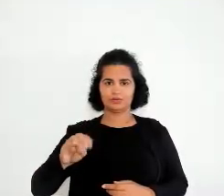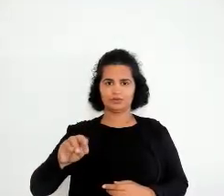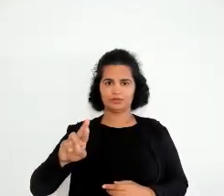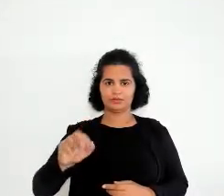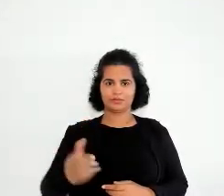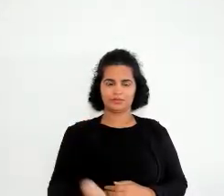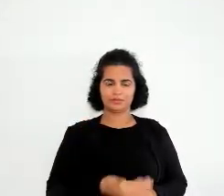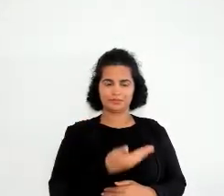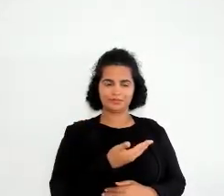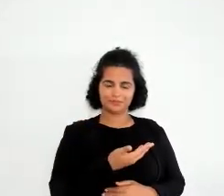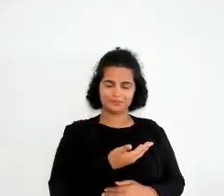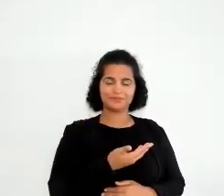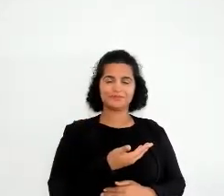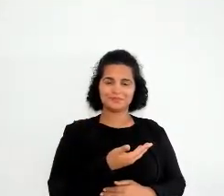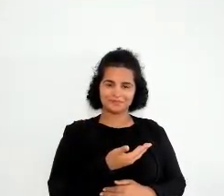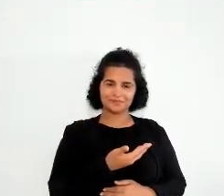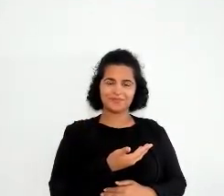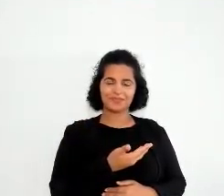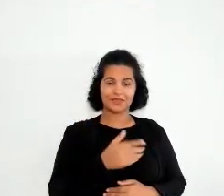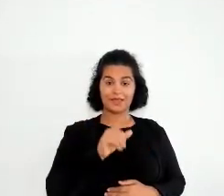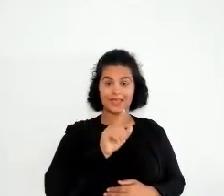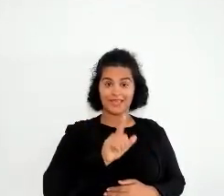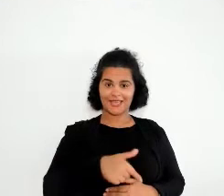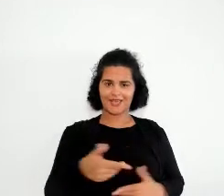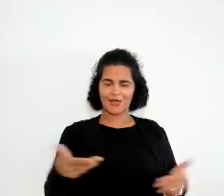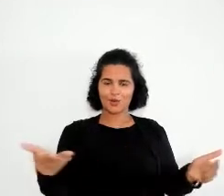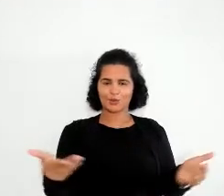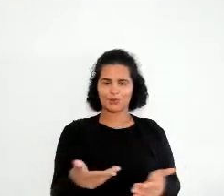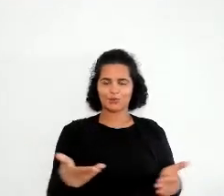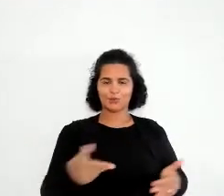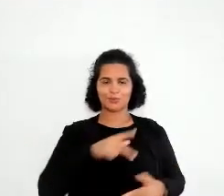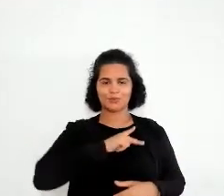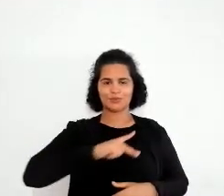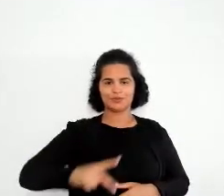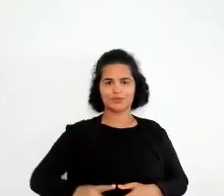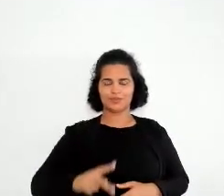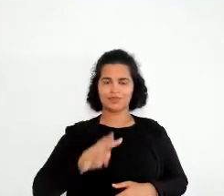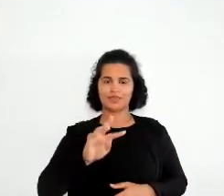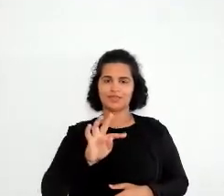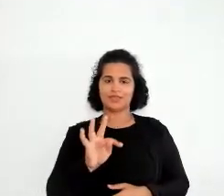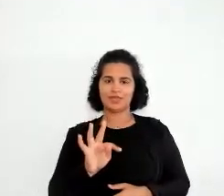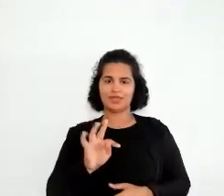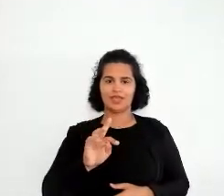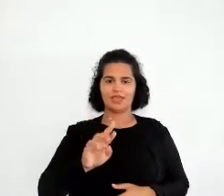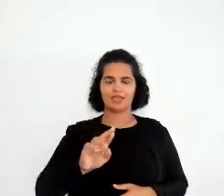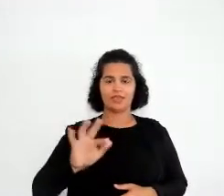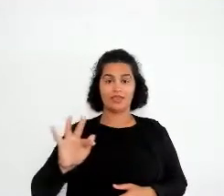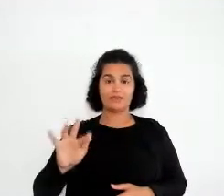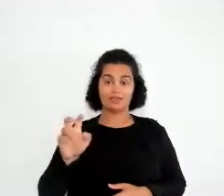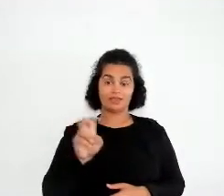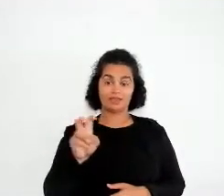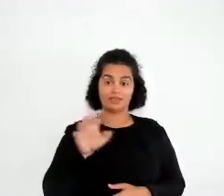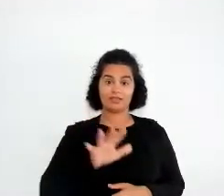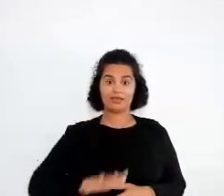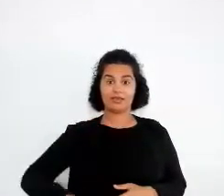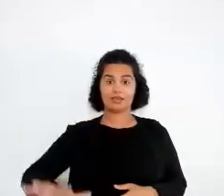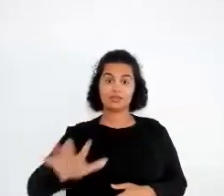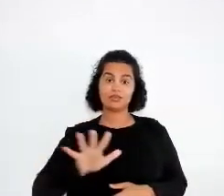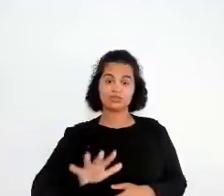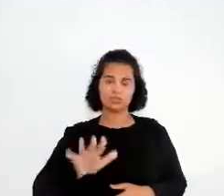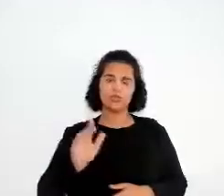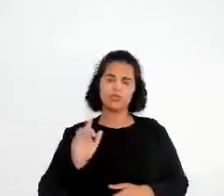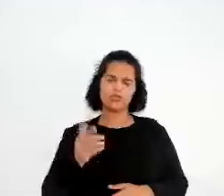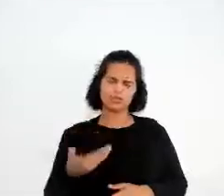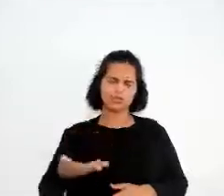Edilson Pereira Nobre Júnior é o atual presidente do TRF da 5ª Região. Ele ingressou na magistratura